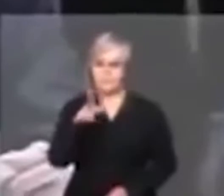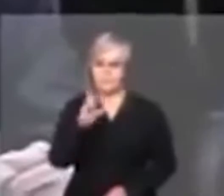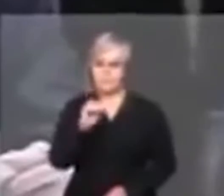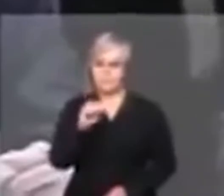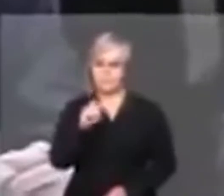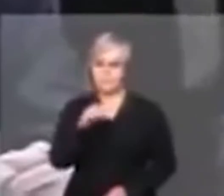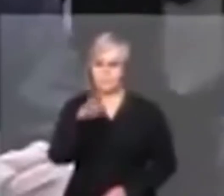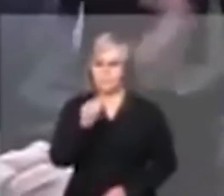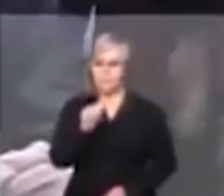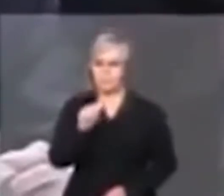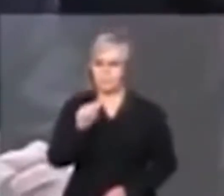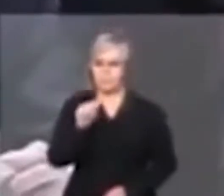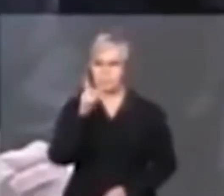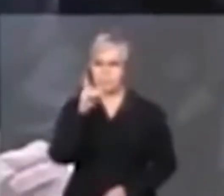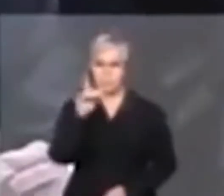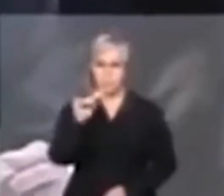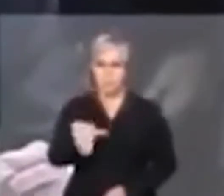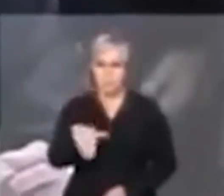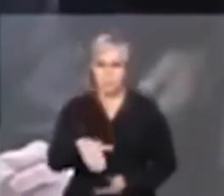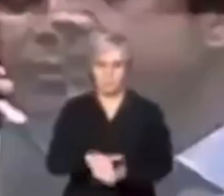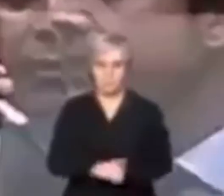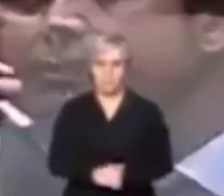Maia, Democratas.